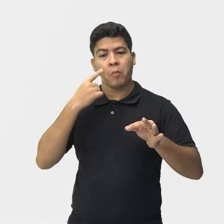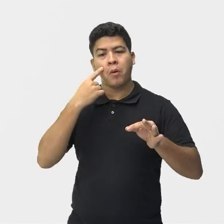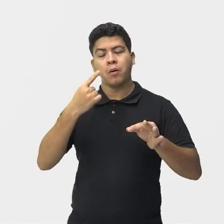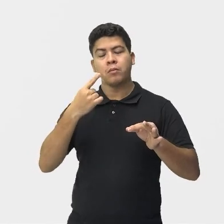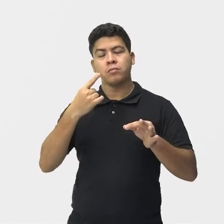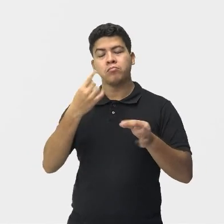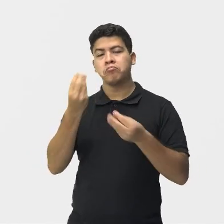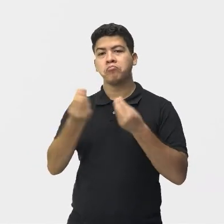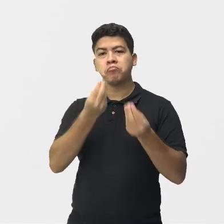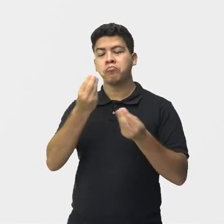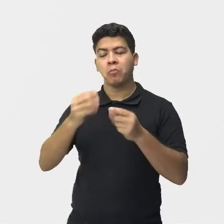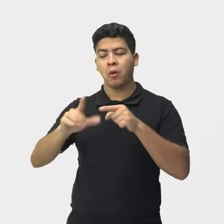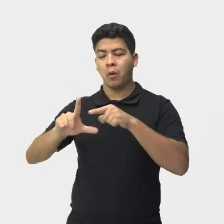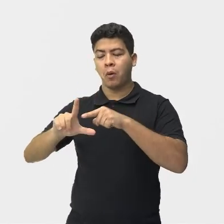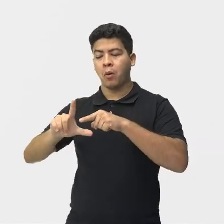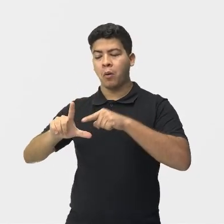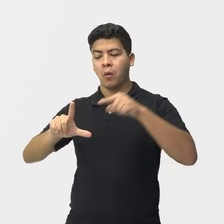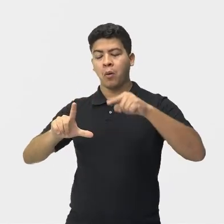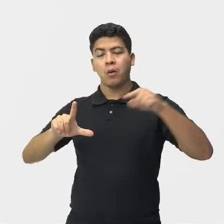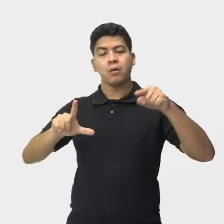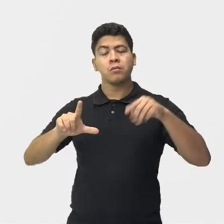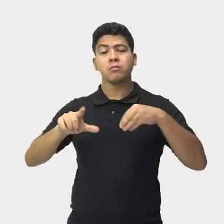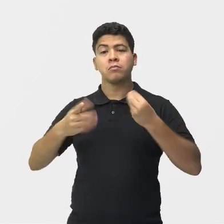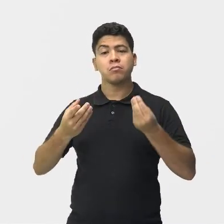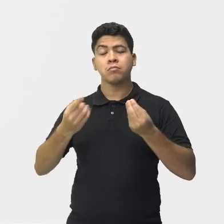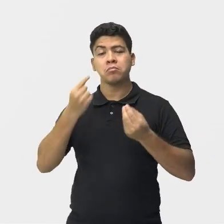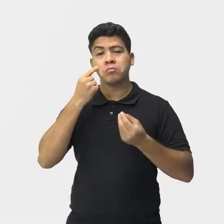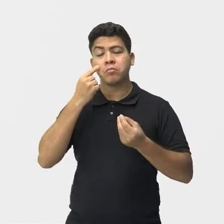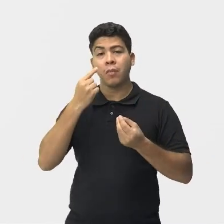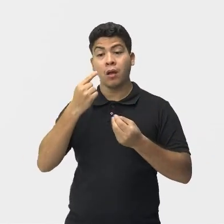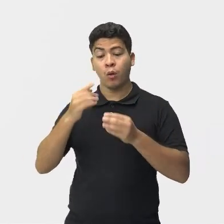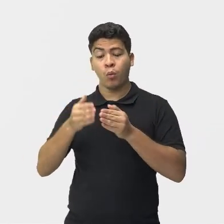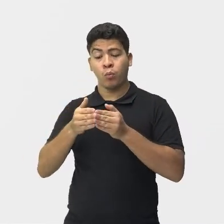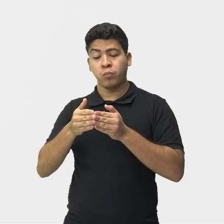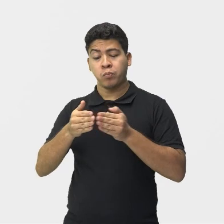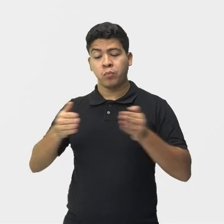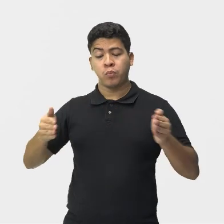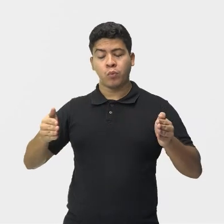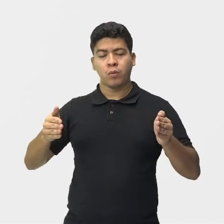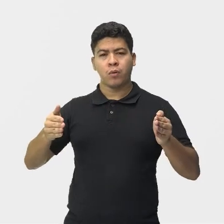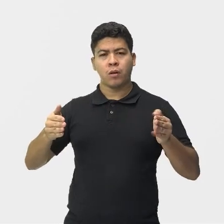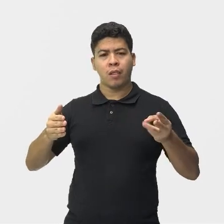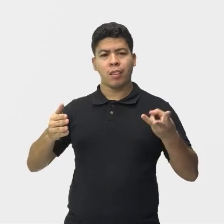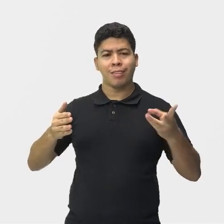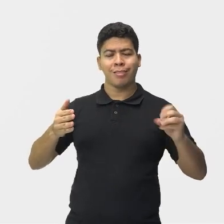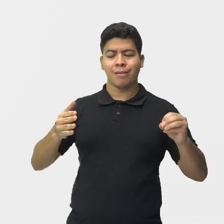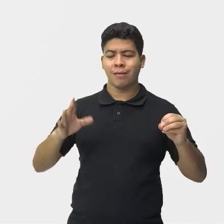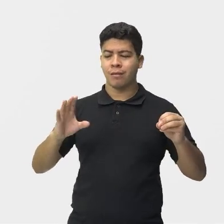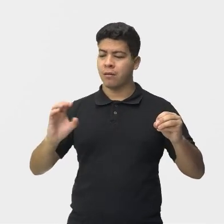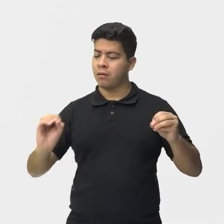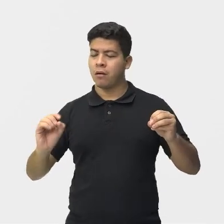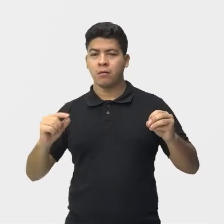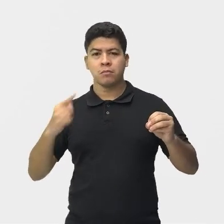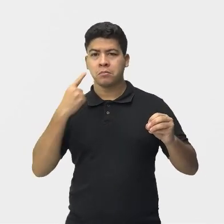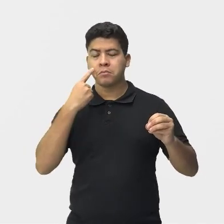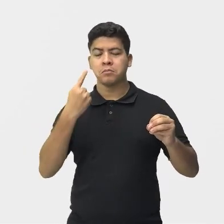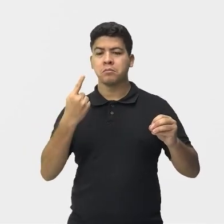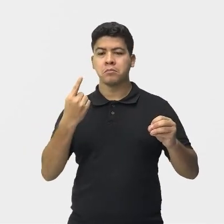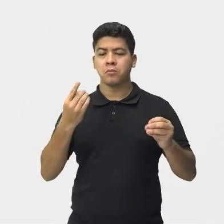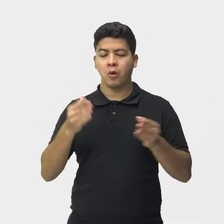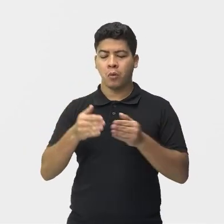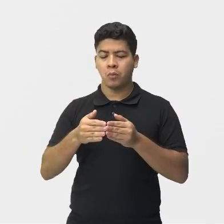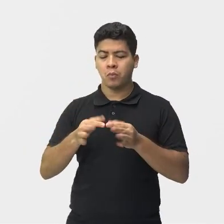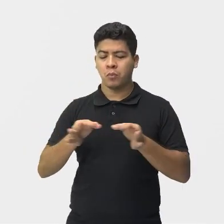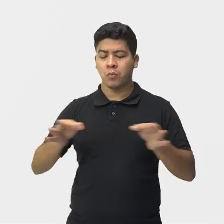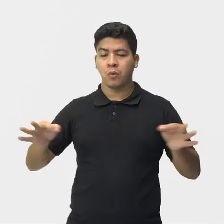do móvel nos primeiros 30 segundos de movimento é... Então aqui nós temos que calcular o valor novamente da aceleração, certo? E